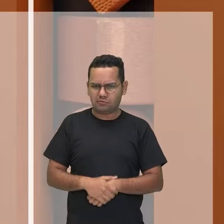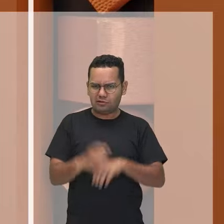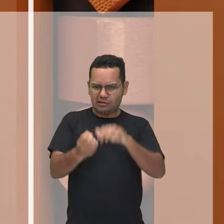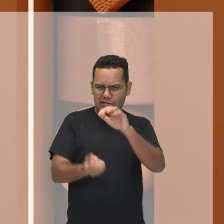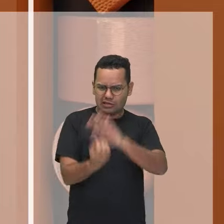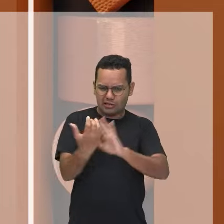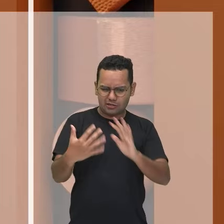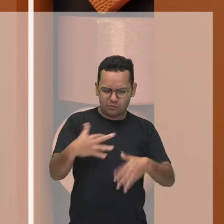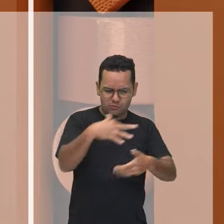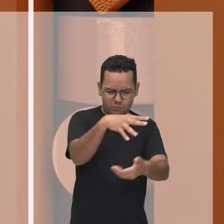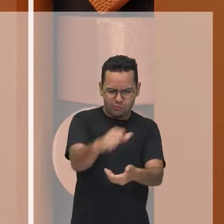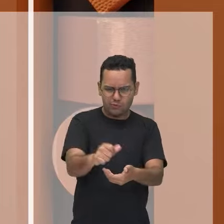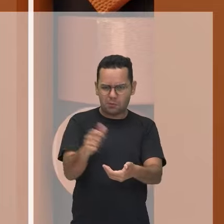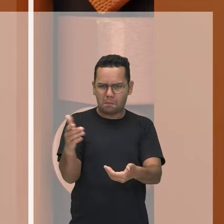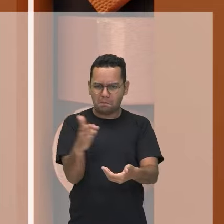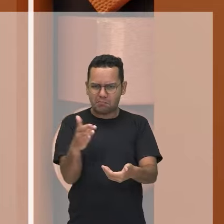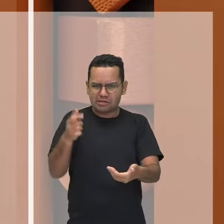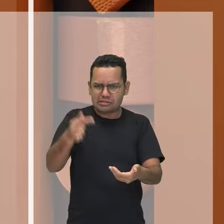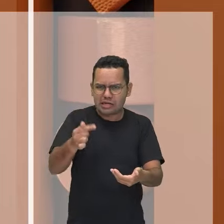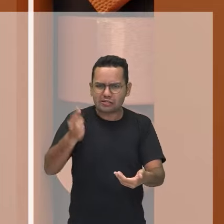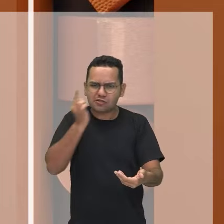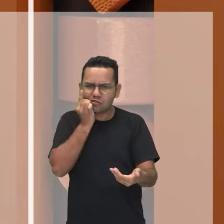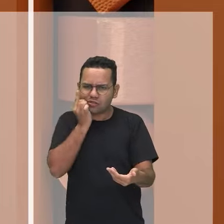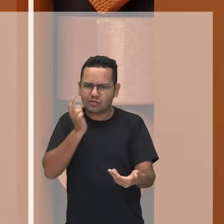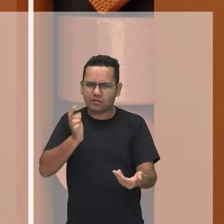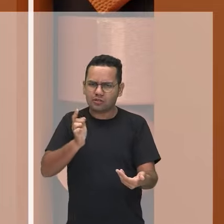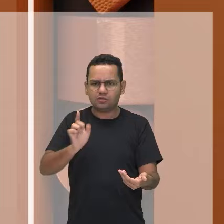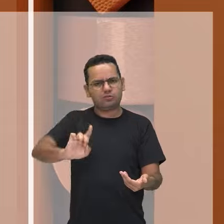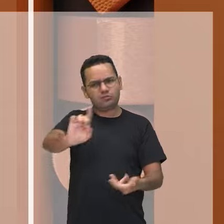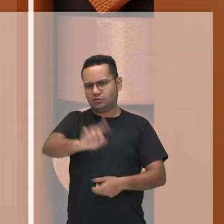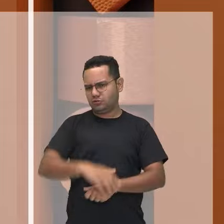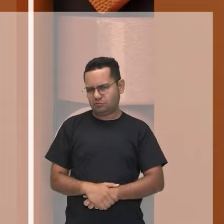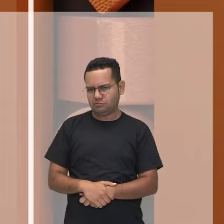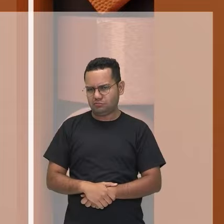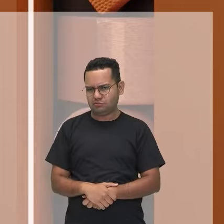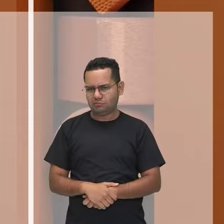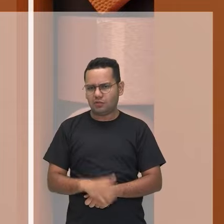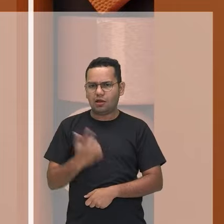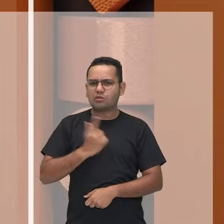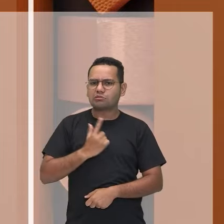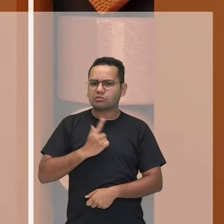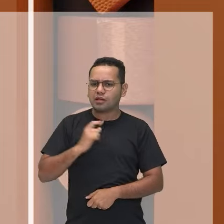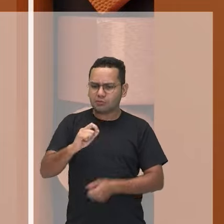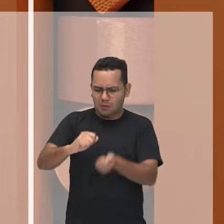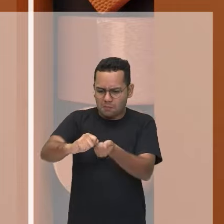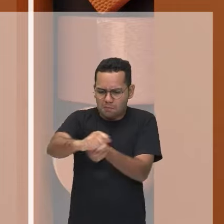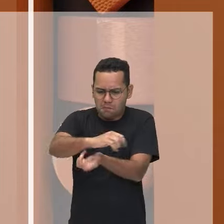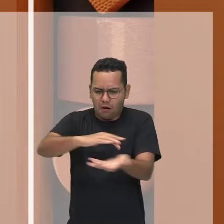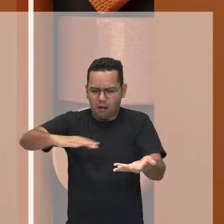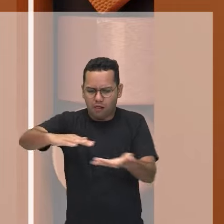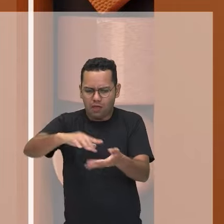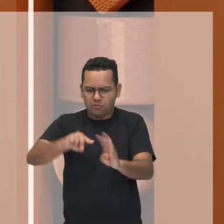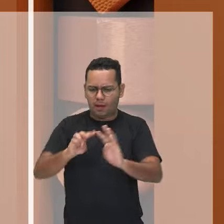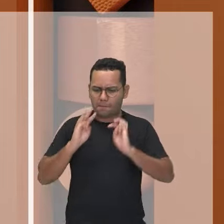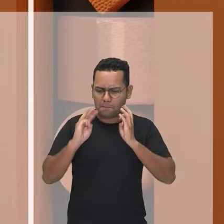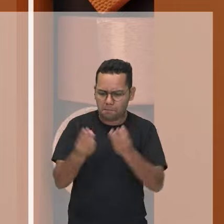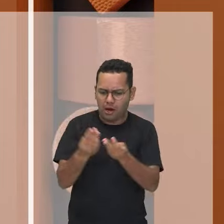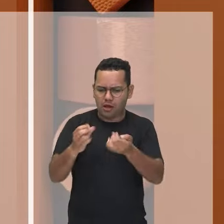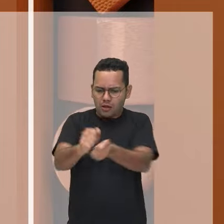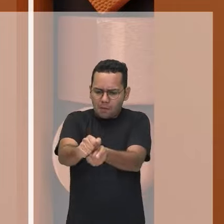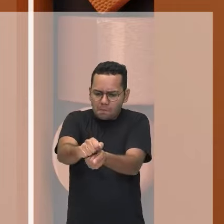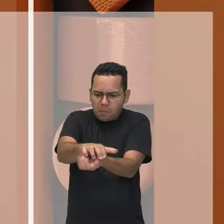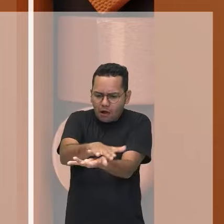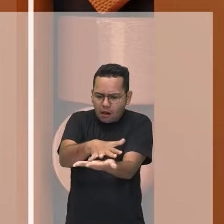todo um processo aí, teve um Big Bang, né? Teve uma grande explosão, teve uma grande junção de massas, e vai explicar de uma